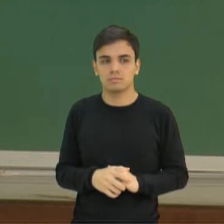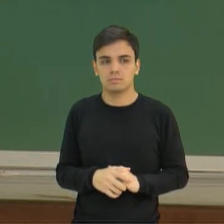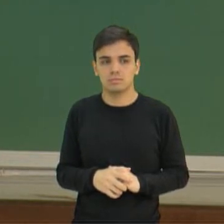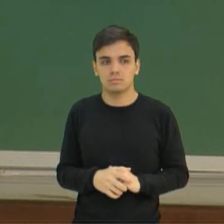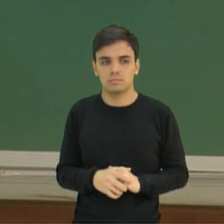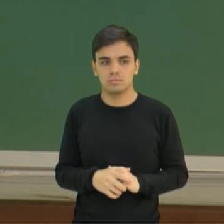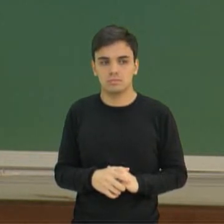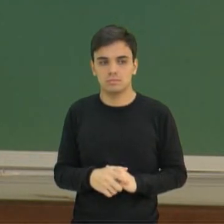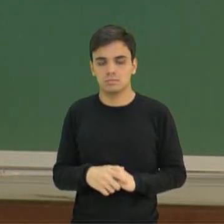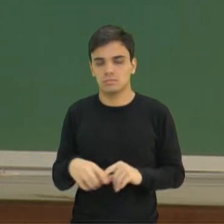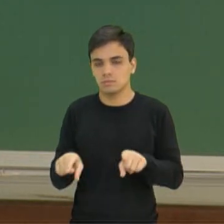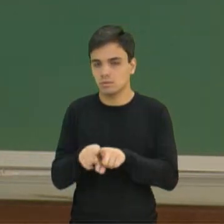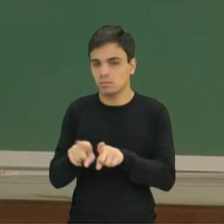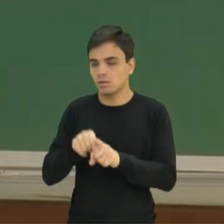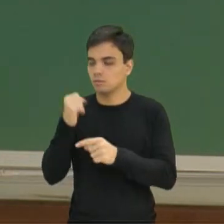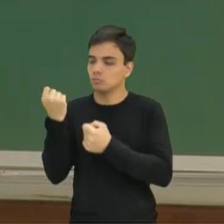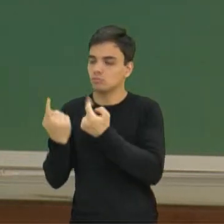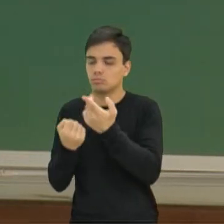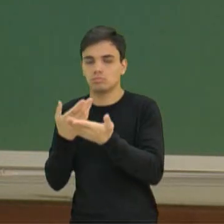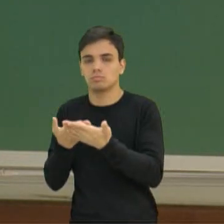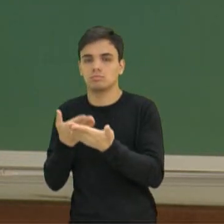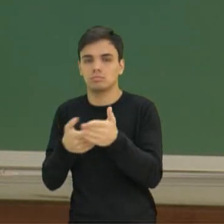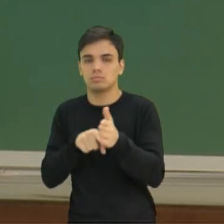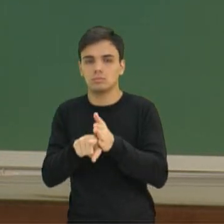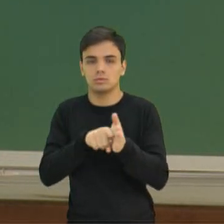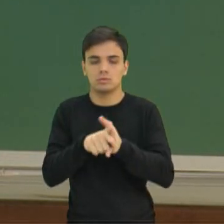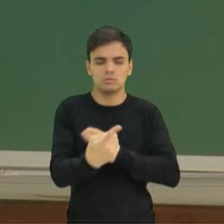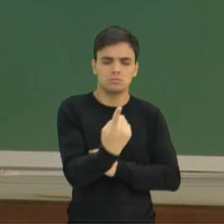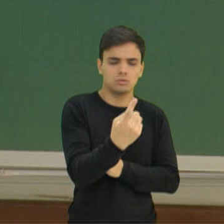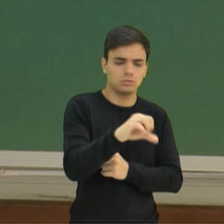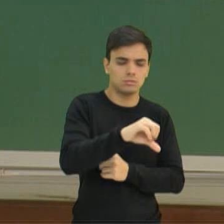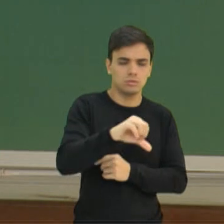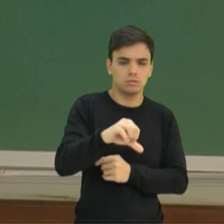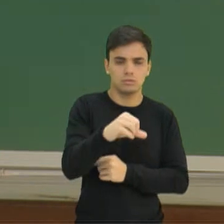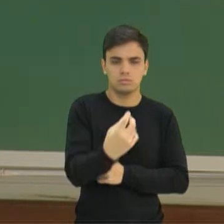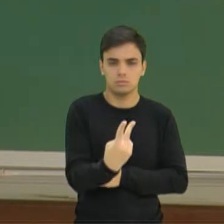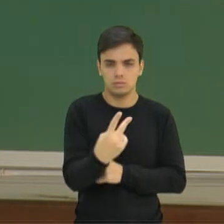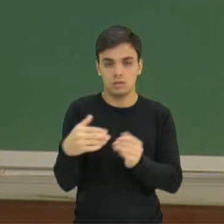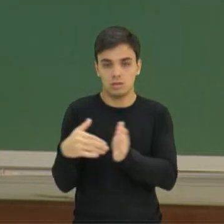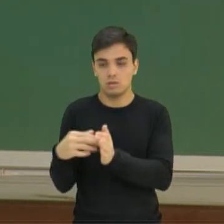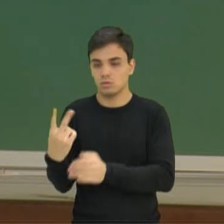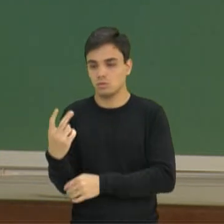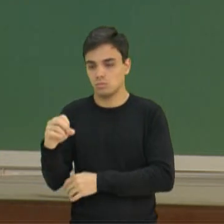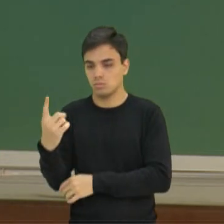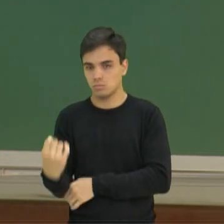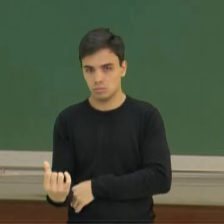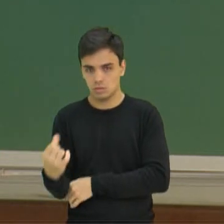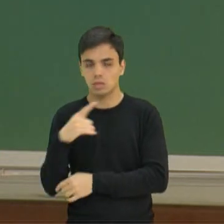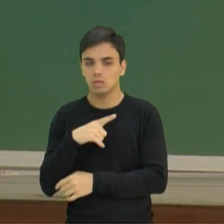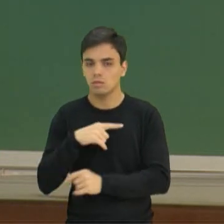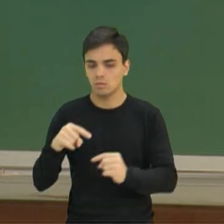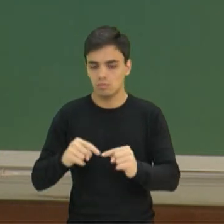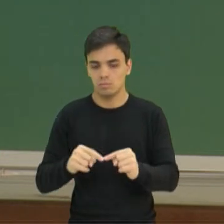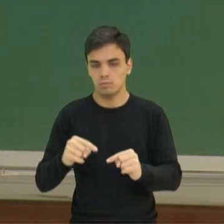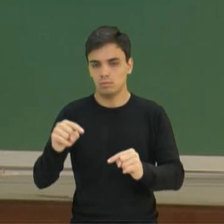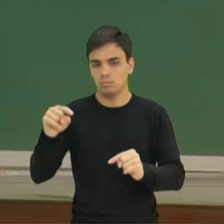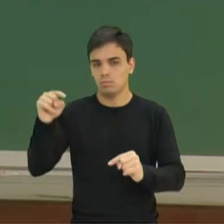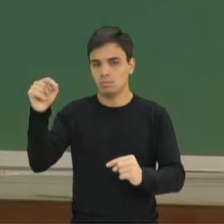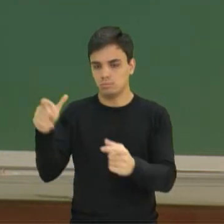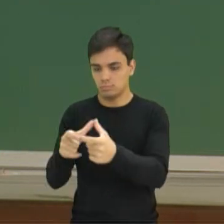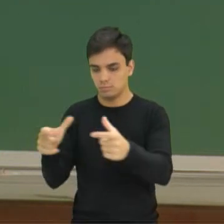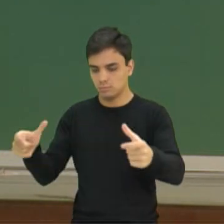alguns levantamentos ali feitos entre 1992 e 2016, houve um crescimento aí dessas